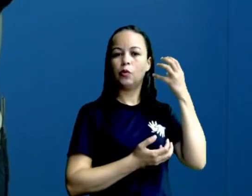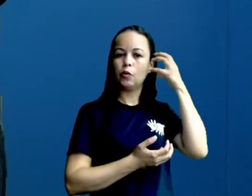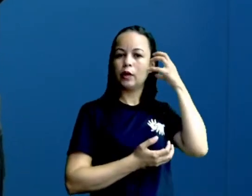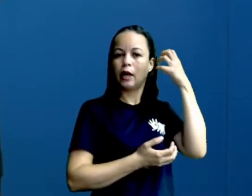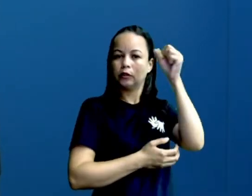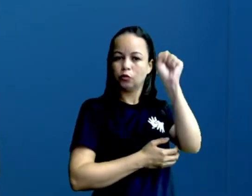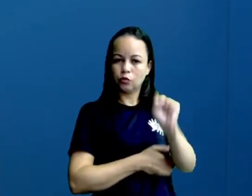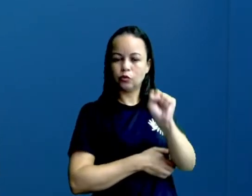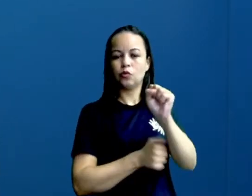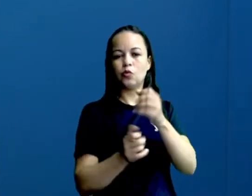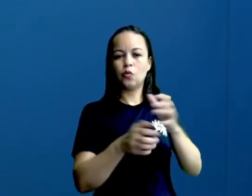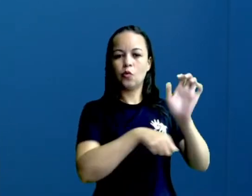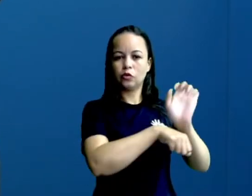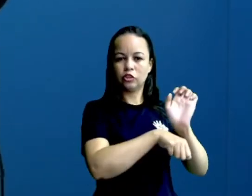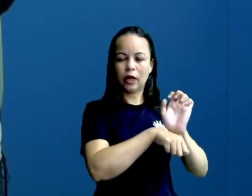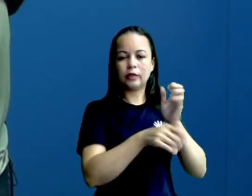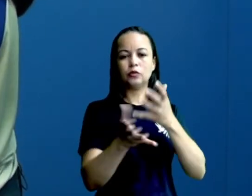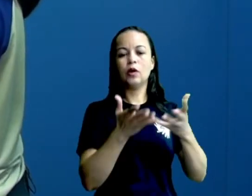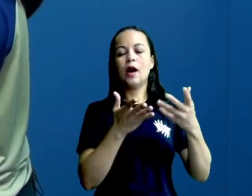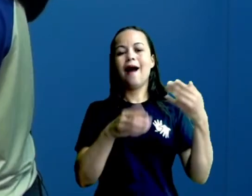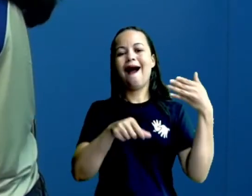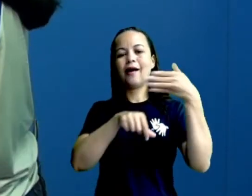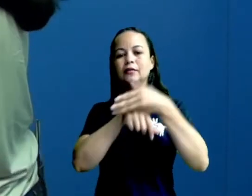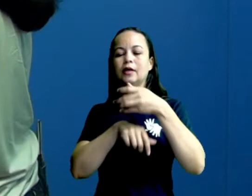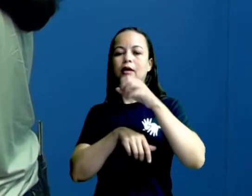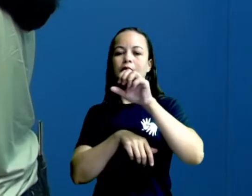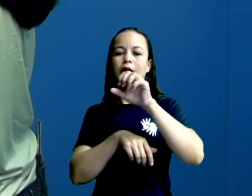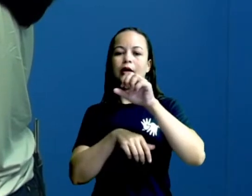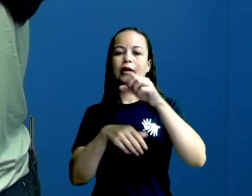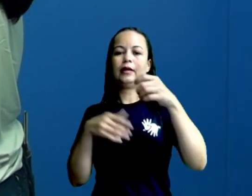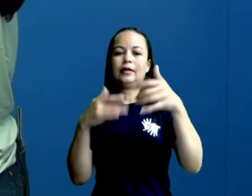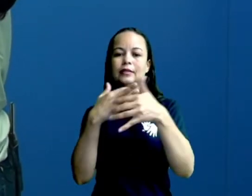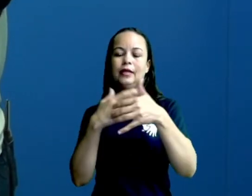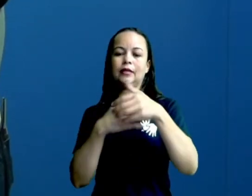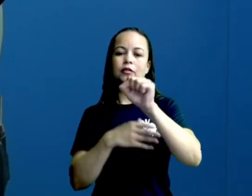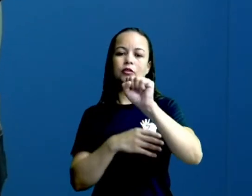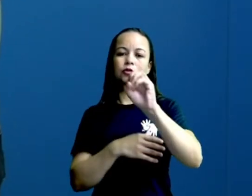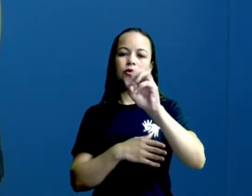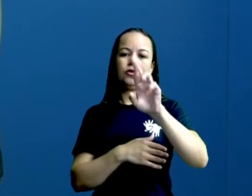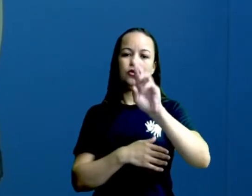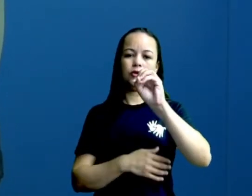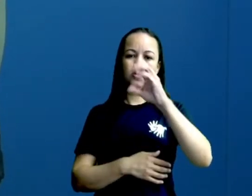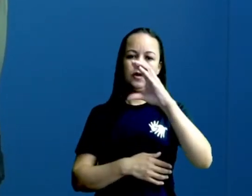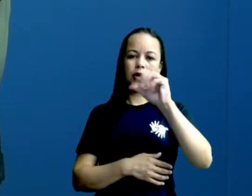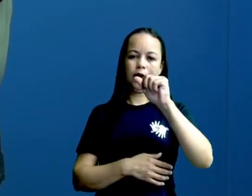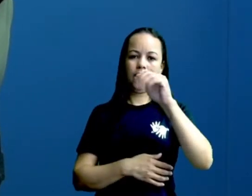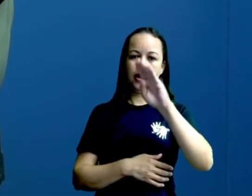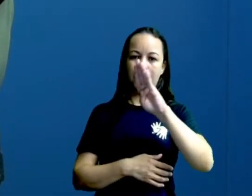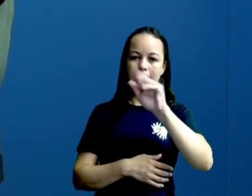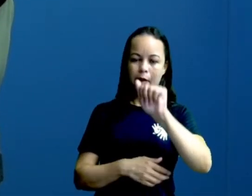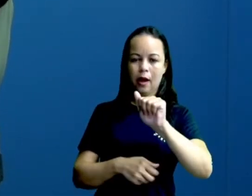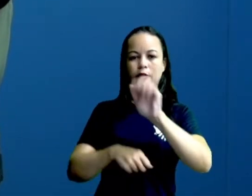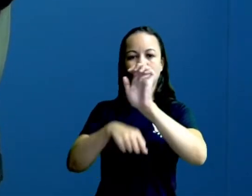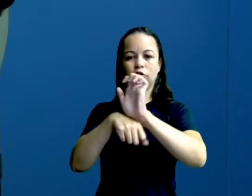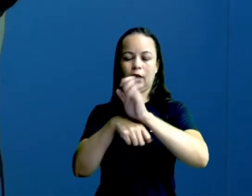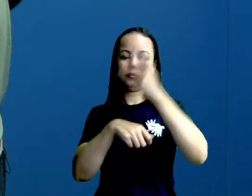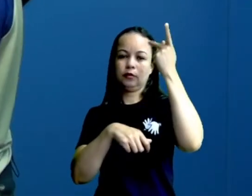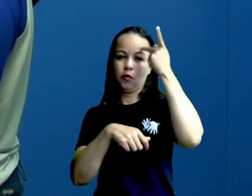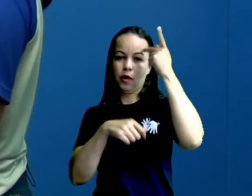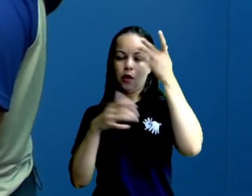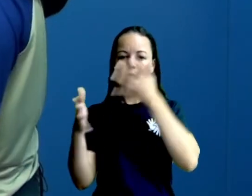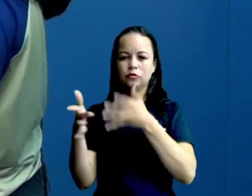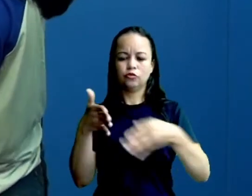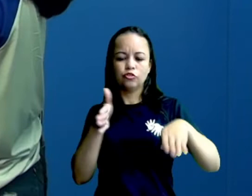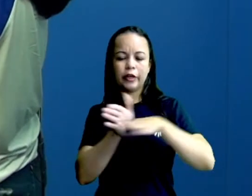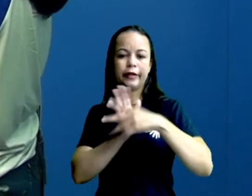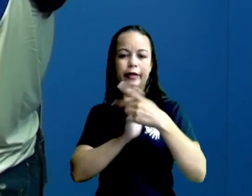à atual cidade de Sorocaba, no estado de São Paulo. Chegando a esse local, novas tropas eram formadas para